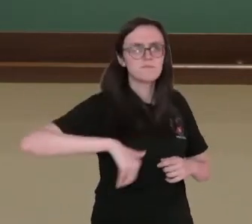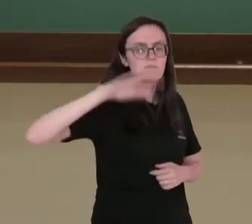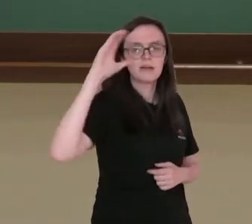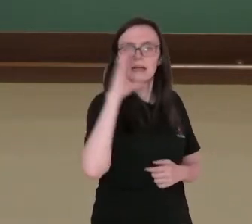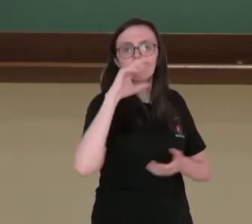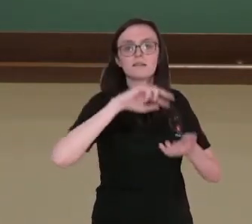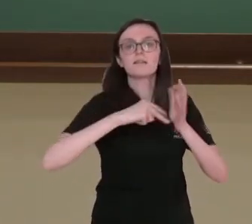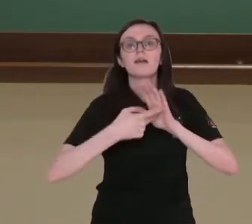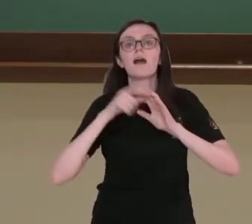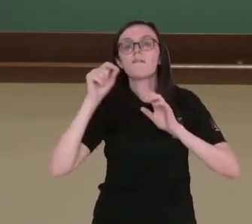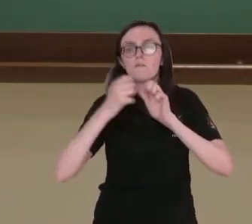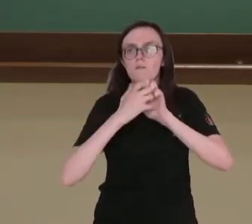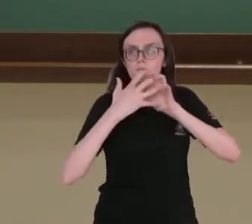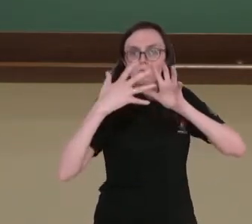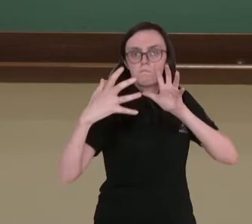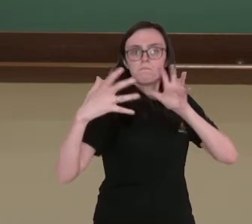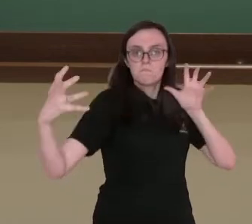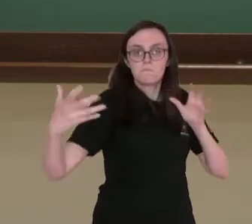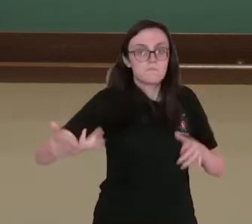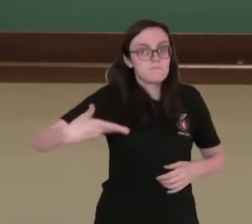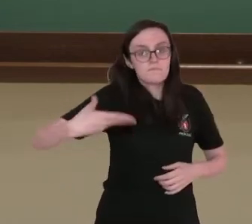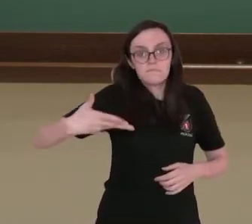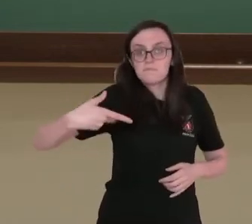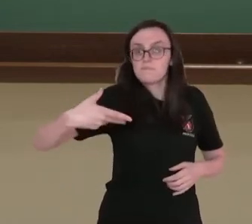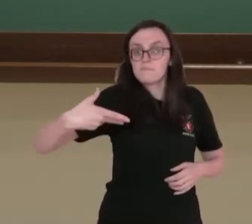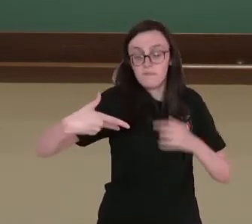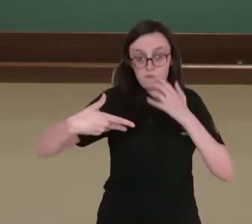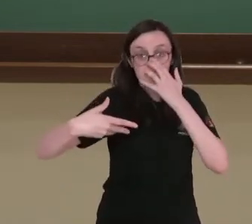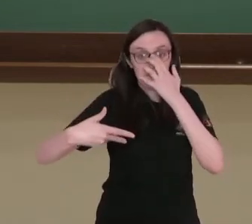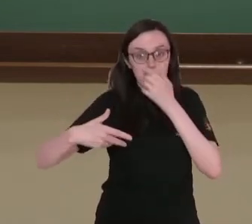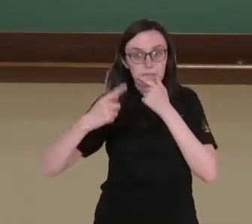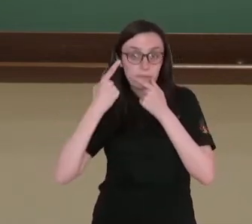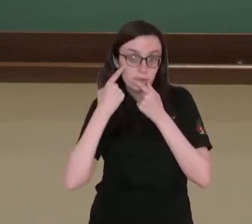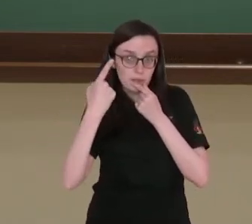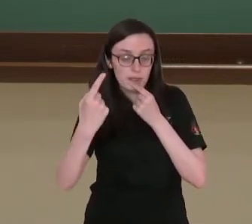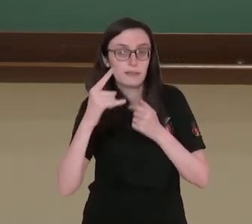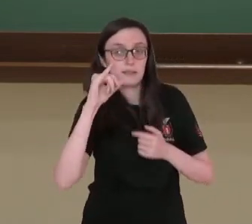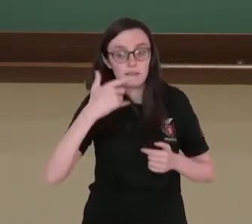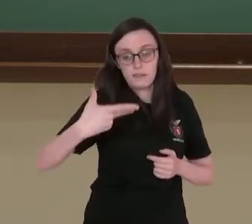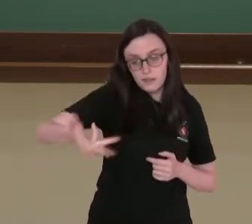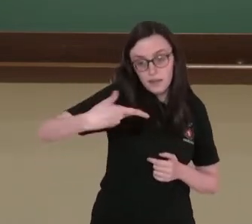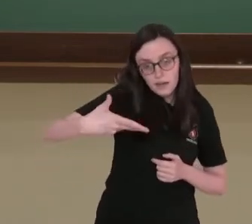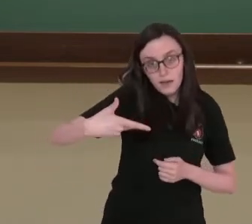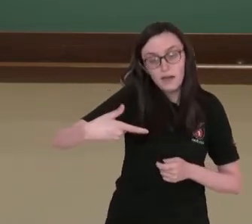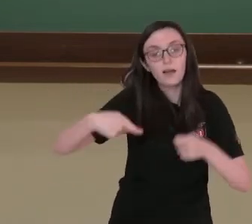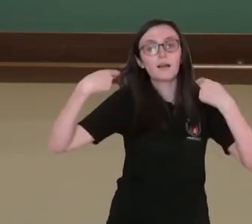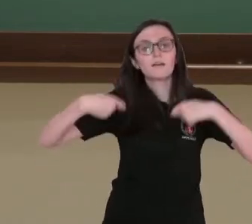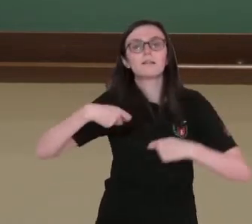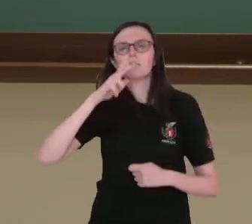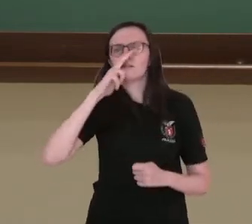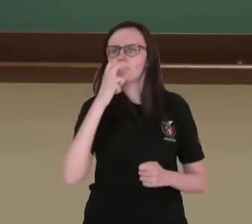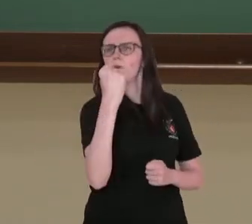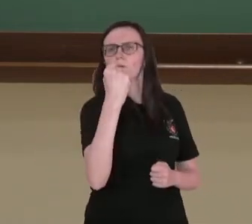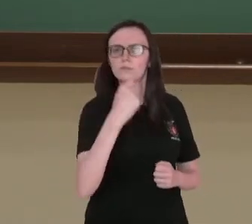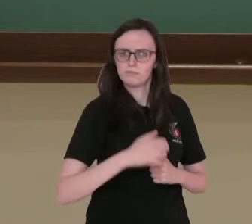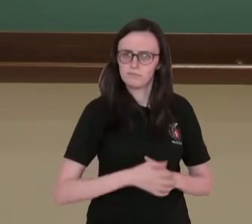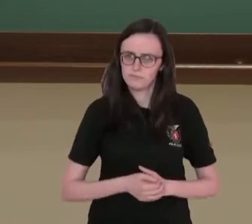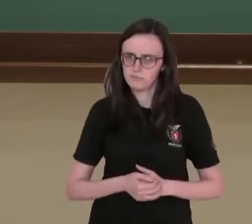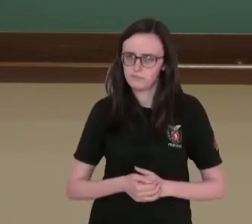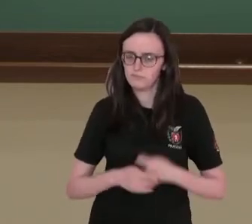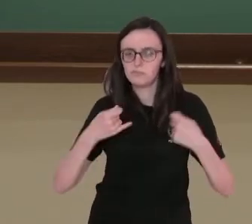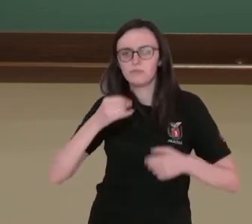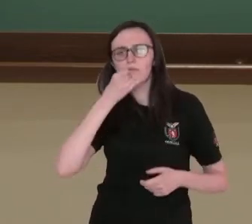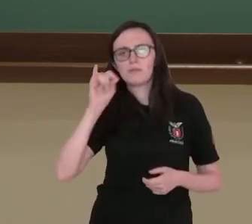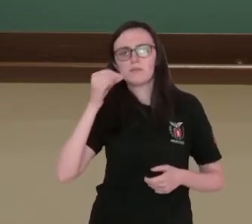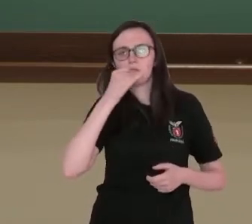seja, essa expansão está sendo acelerada. Galera, para acelerar, você tem que ter uma força, você tem que ter uma